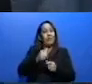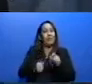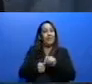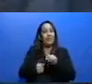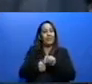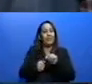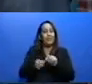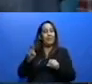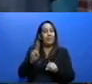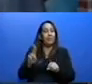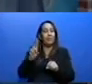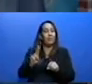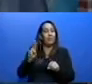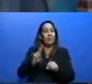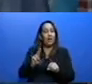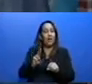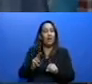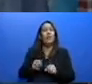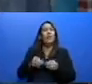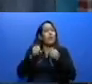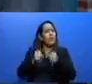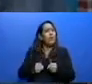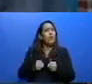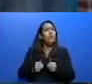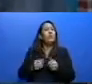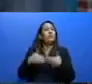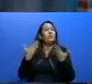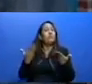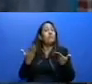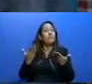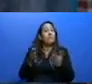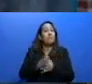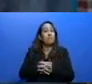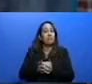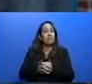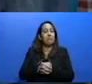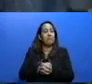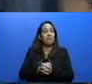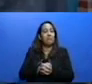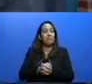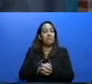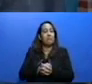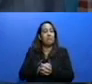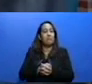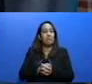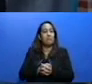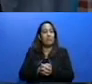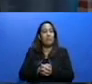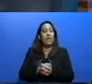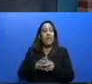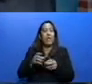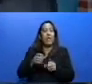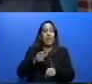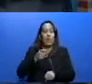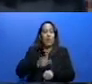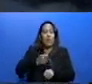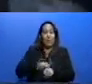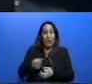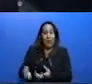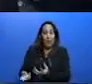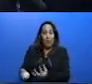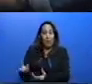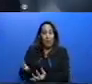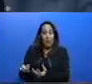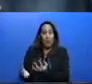de madeira. O que poderia acontecer com essa cozinheira, pessoal? Imagina, se o metal esquenta,